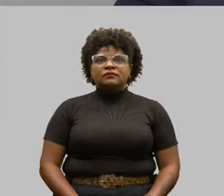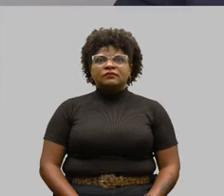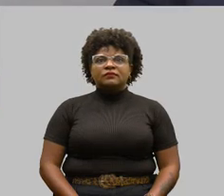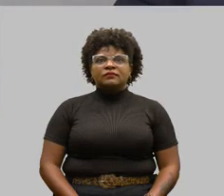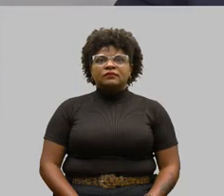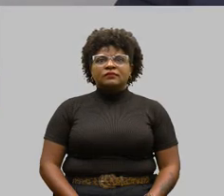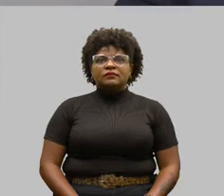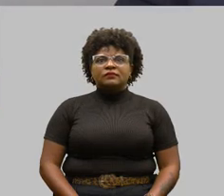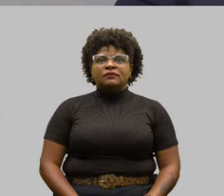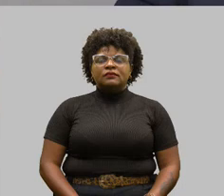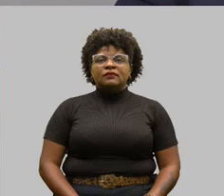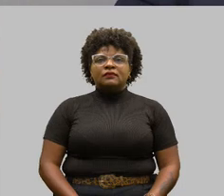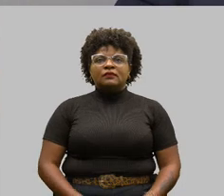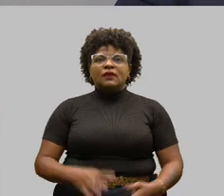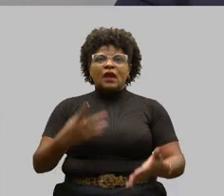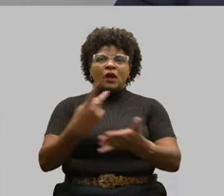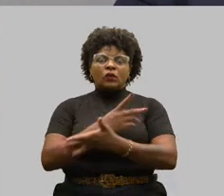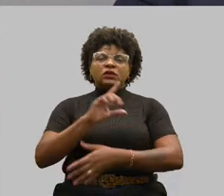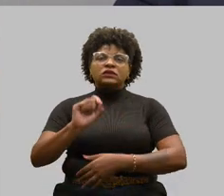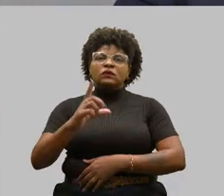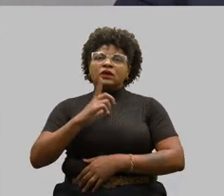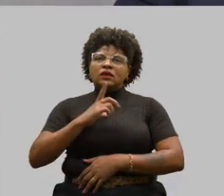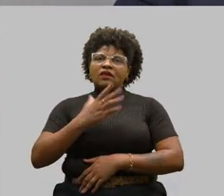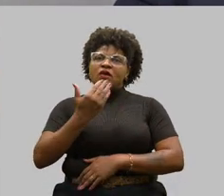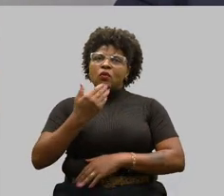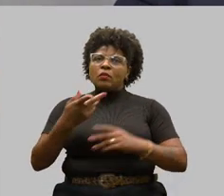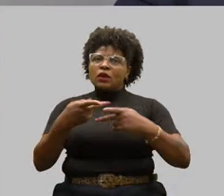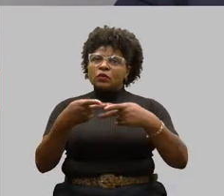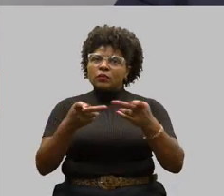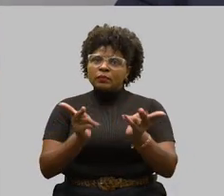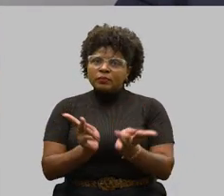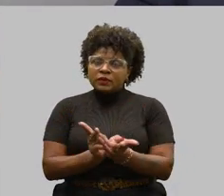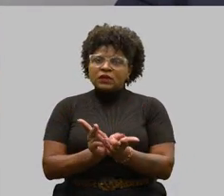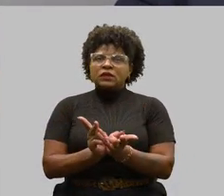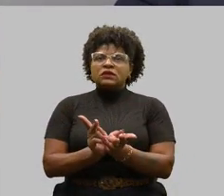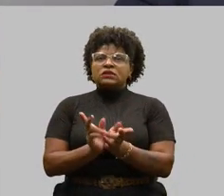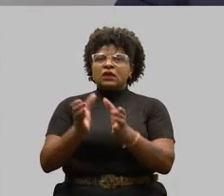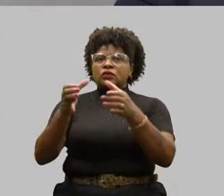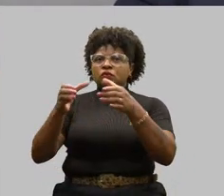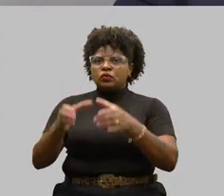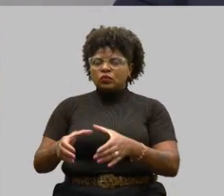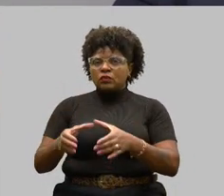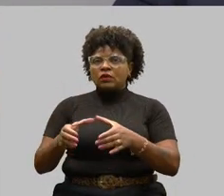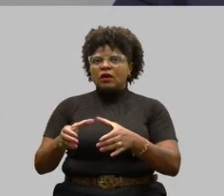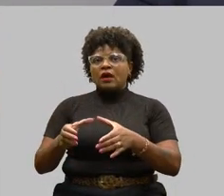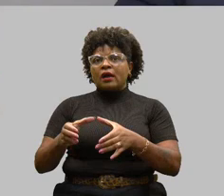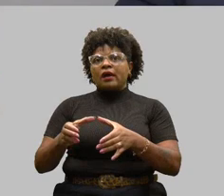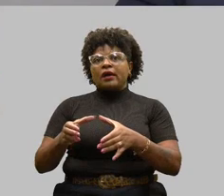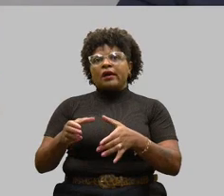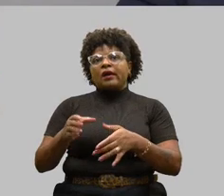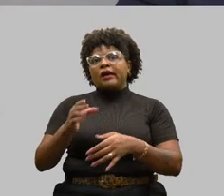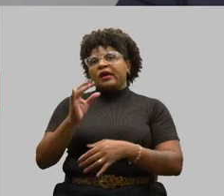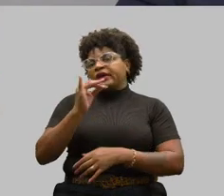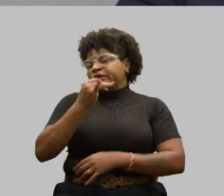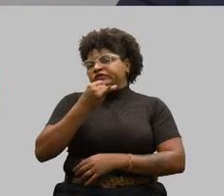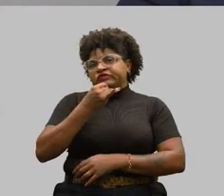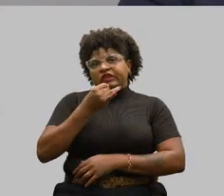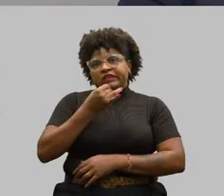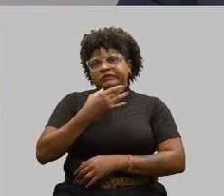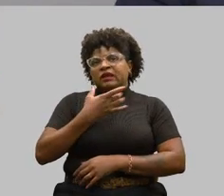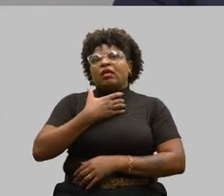possível socorrer faleceu no local e eu não estava lá cheguei depois mas